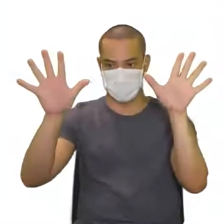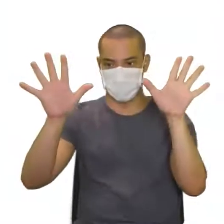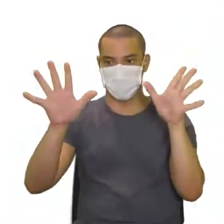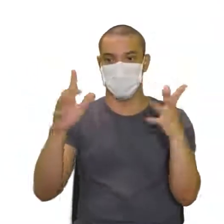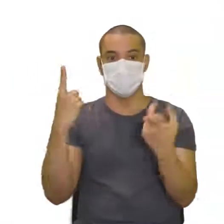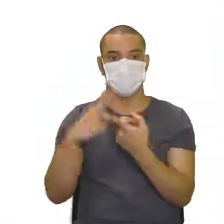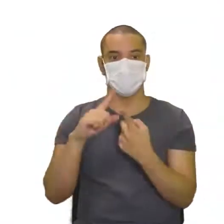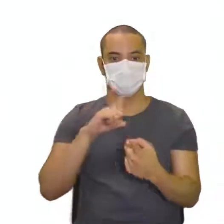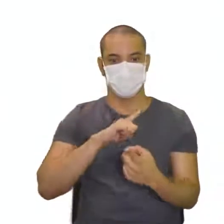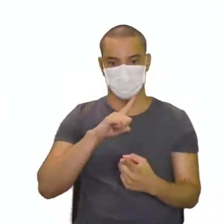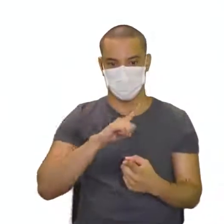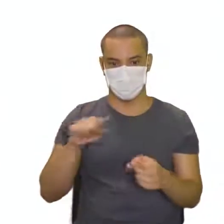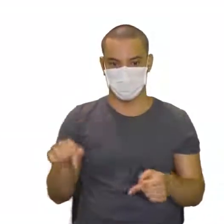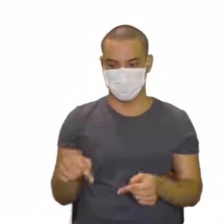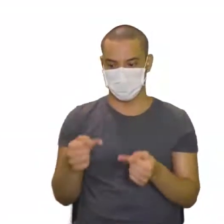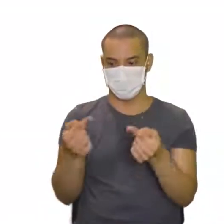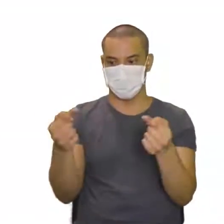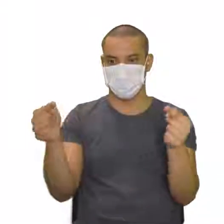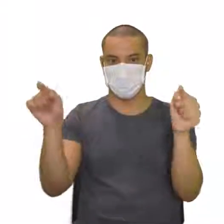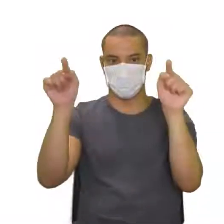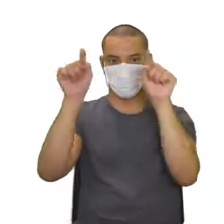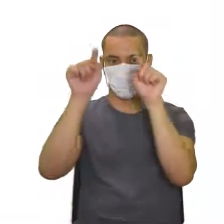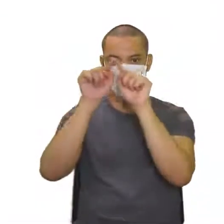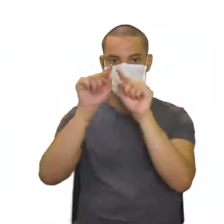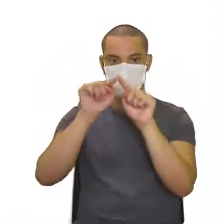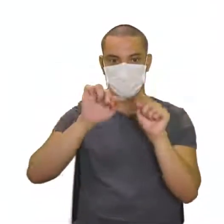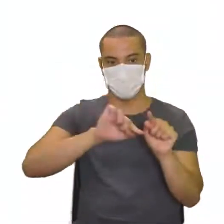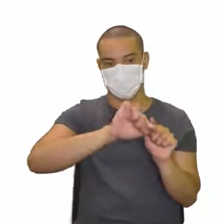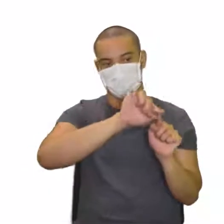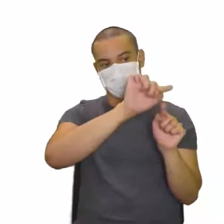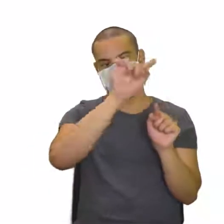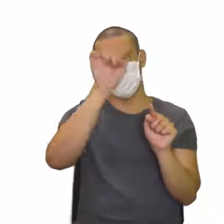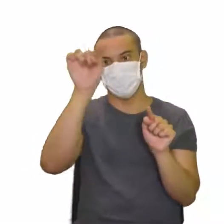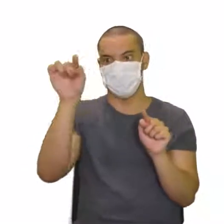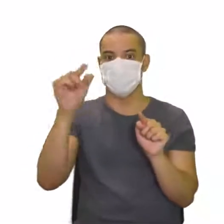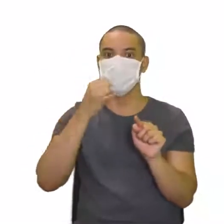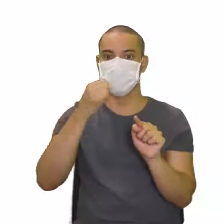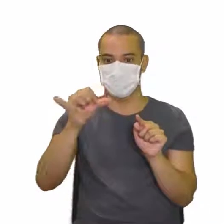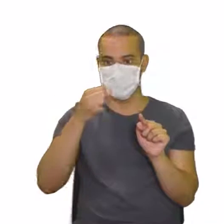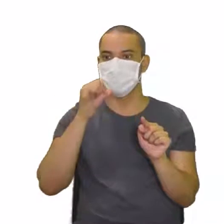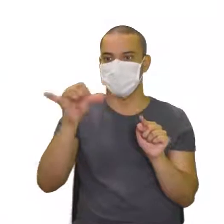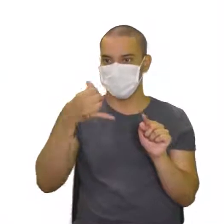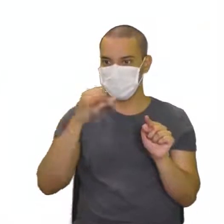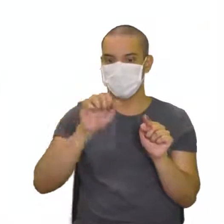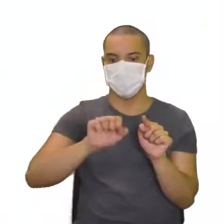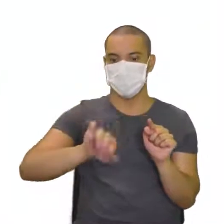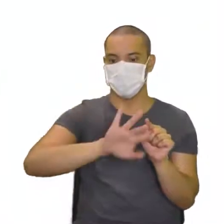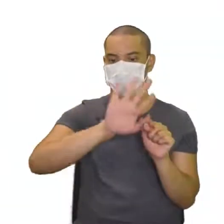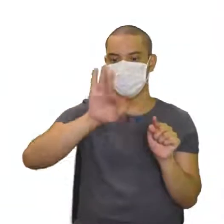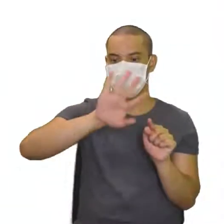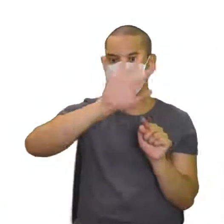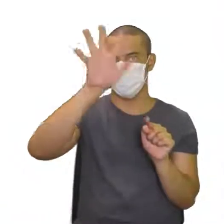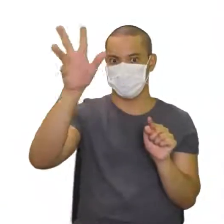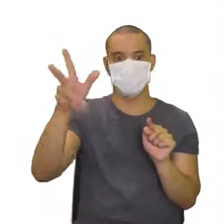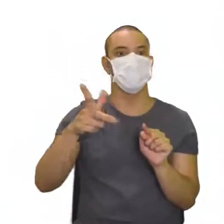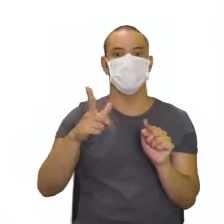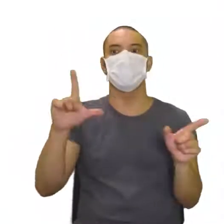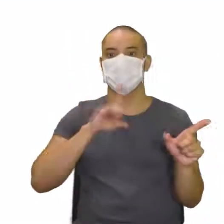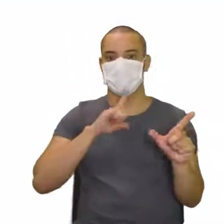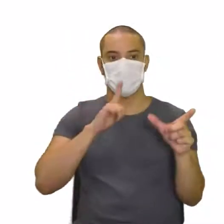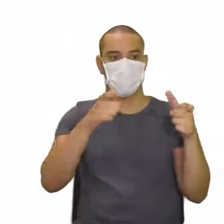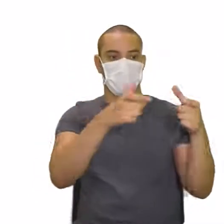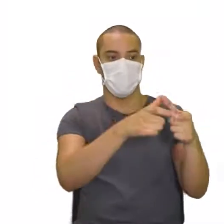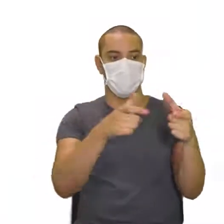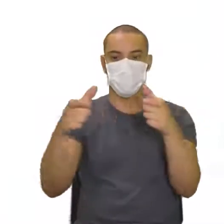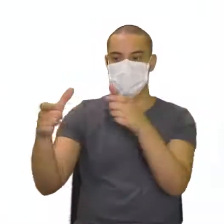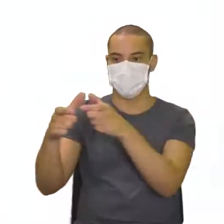tá circulando a corrente, ok? Tá circulando a corrente aqui. Passou corrente, tem campo magnético. Então,